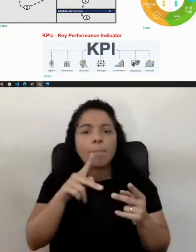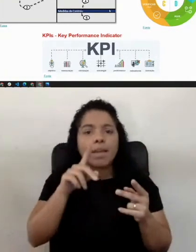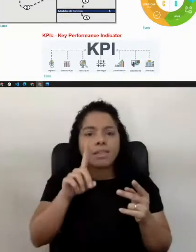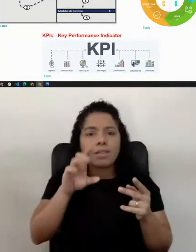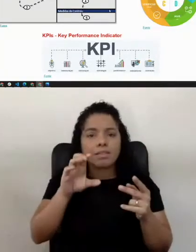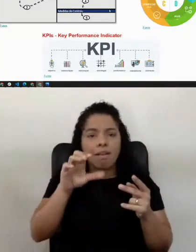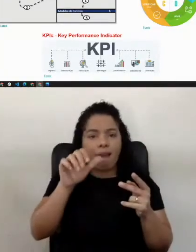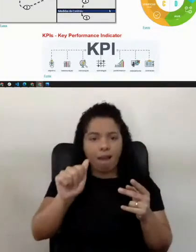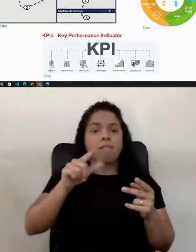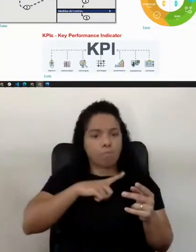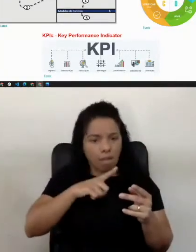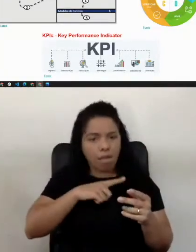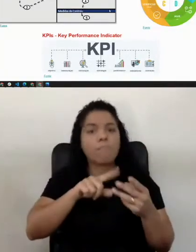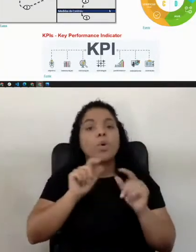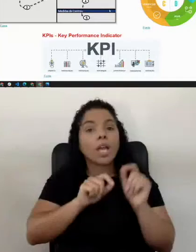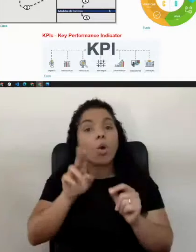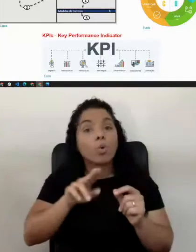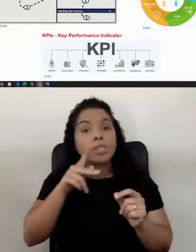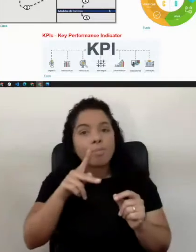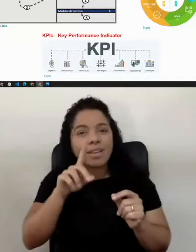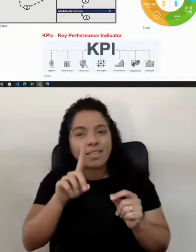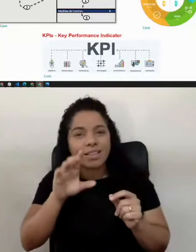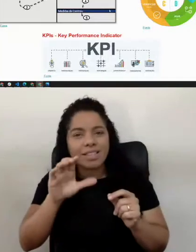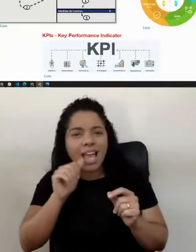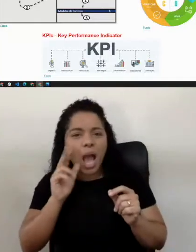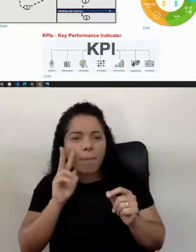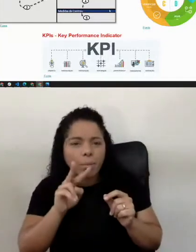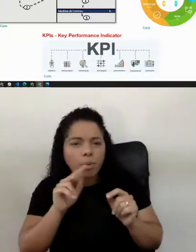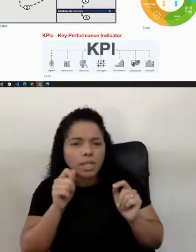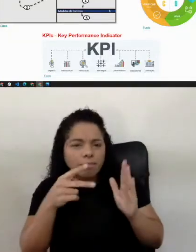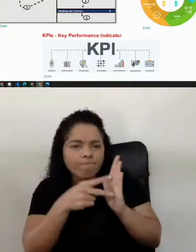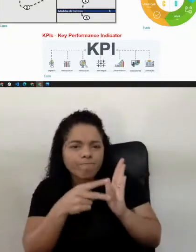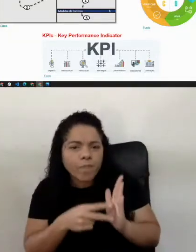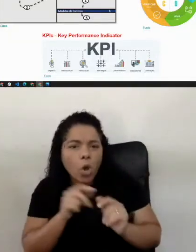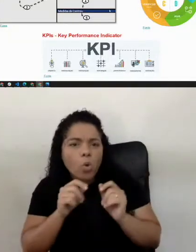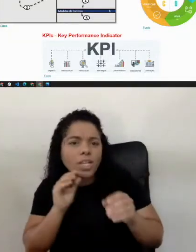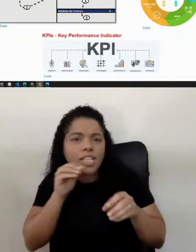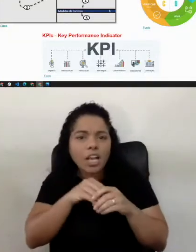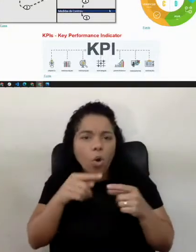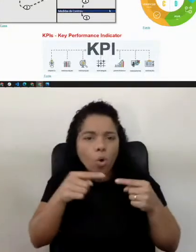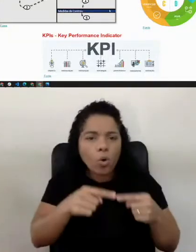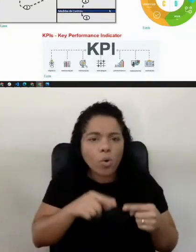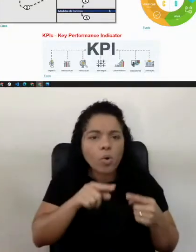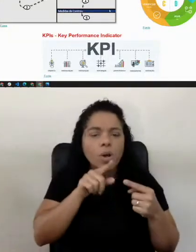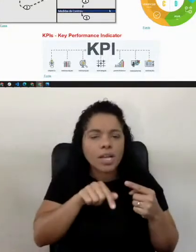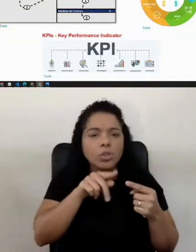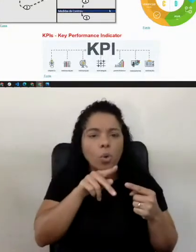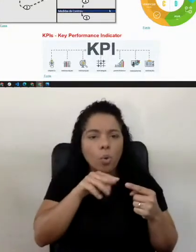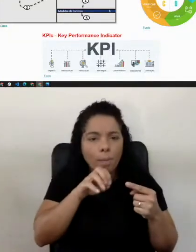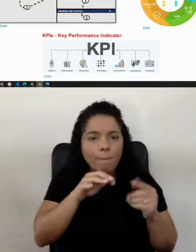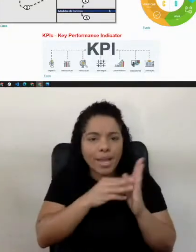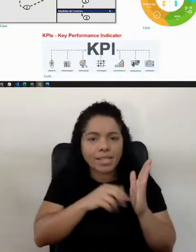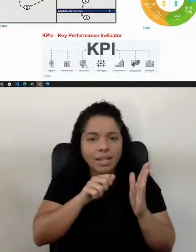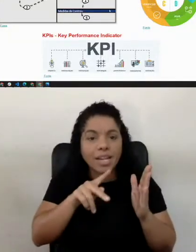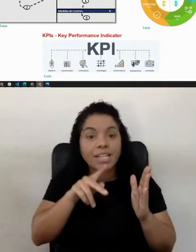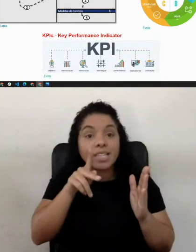você pode usar o PDCA para ir validando o que você definiu no Meta 3. A gente tem as KPIs, que a gente defende as métricas que a